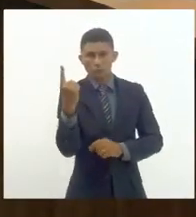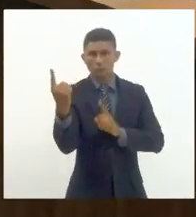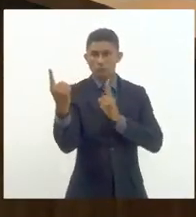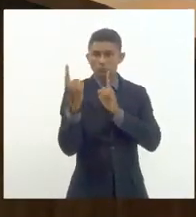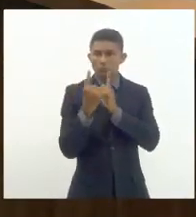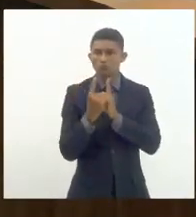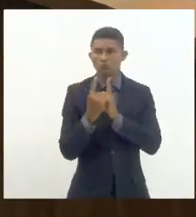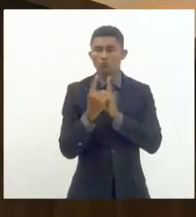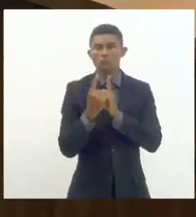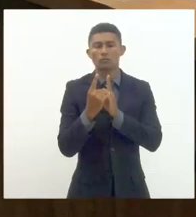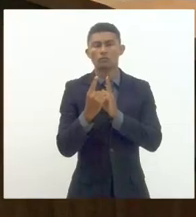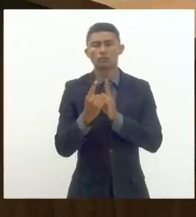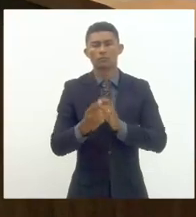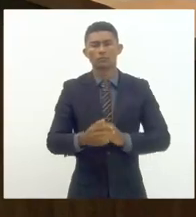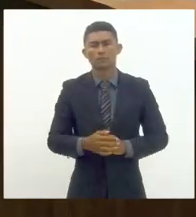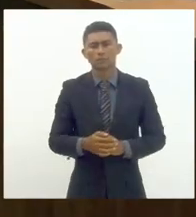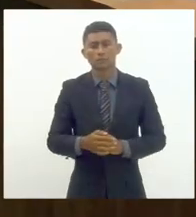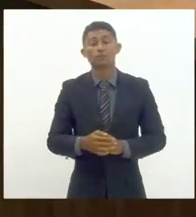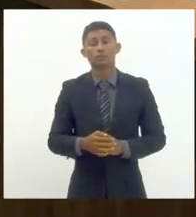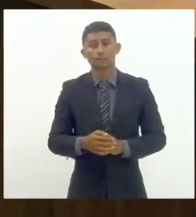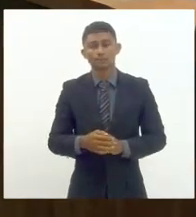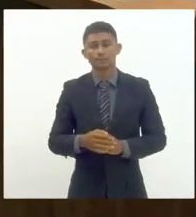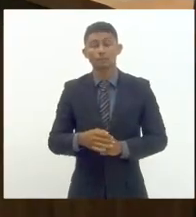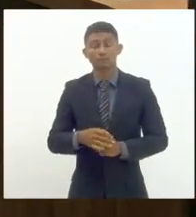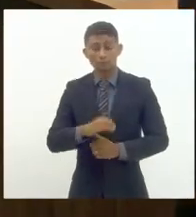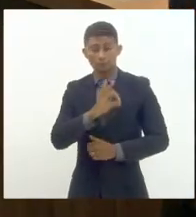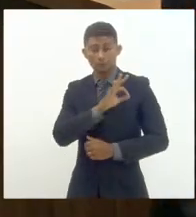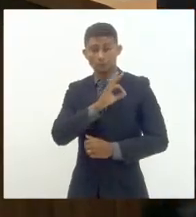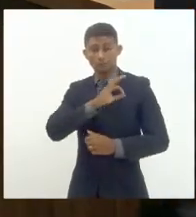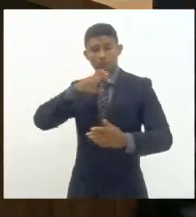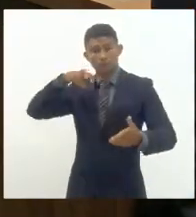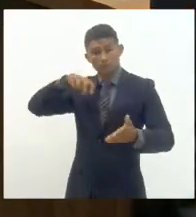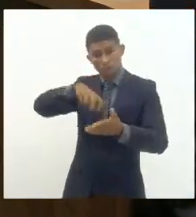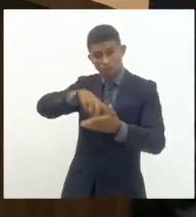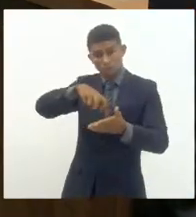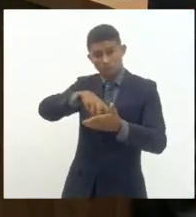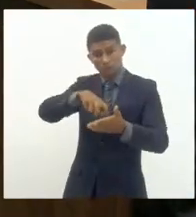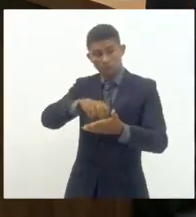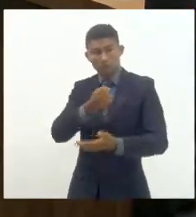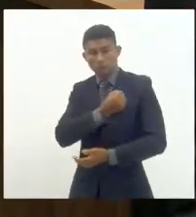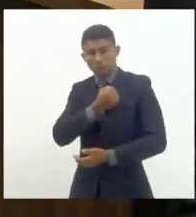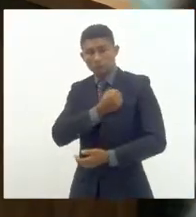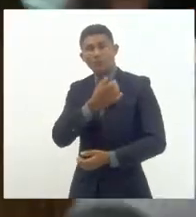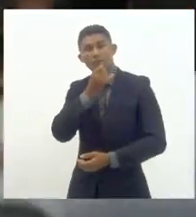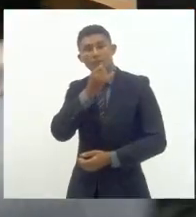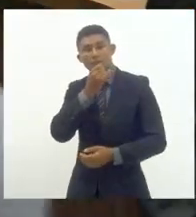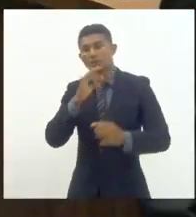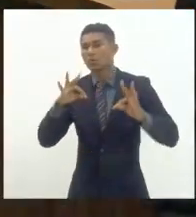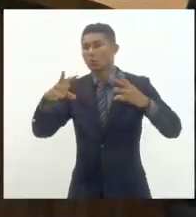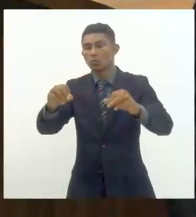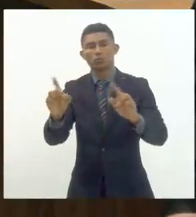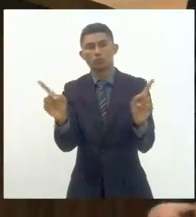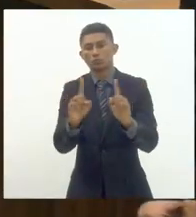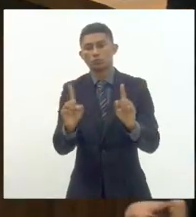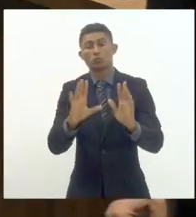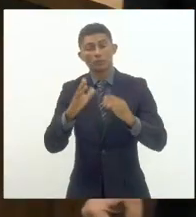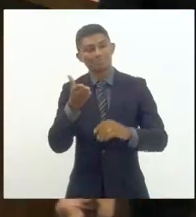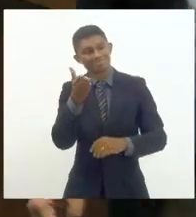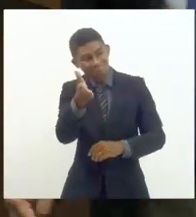É um determinado número de policiais penais, então é claro que não é em todos, mas esse caso específico